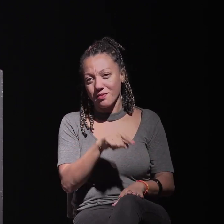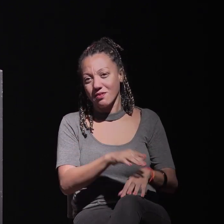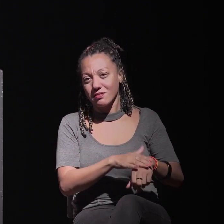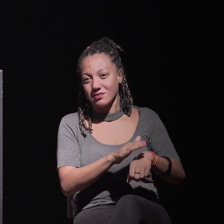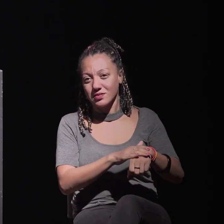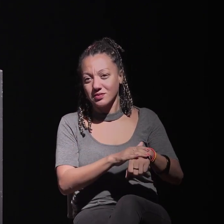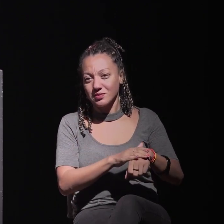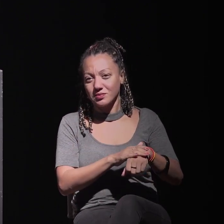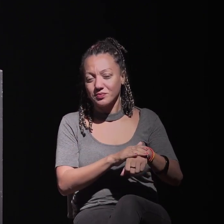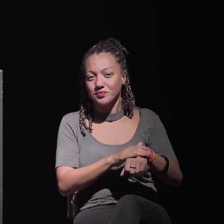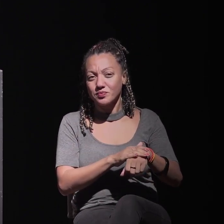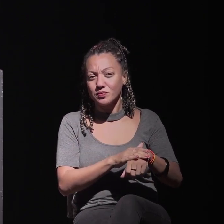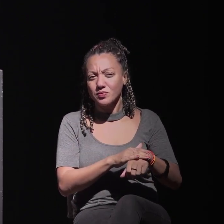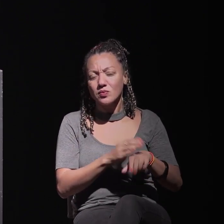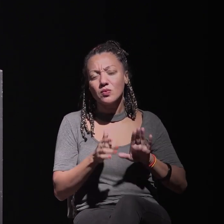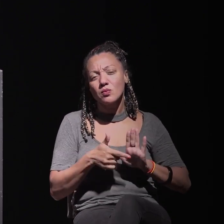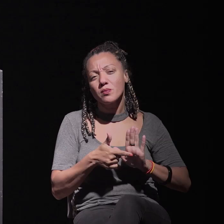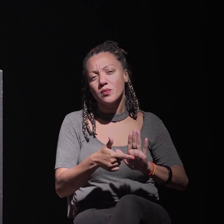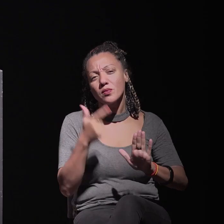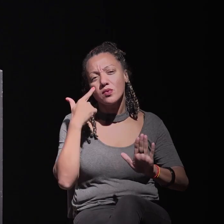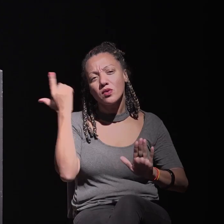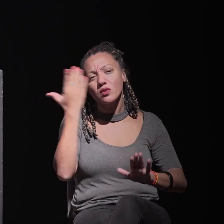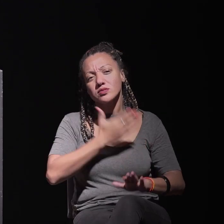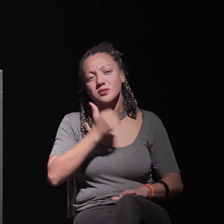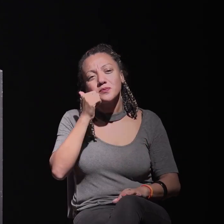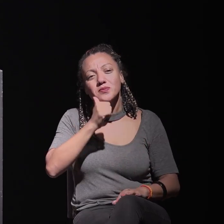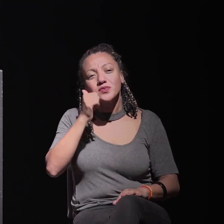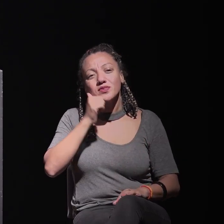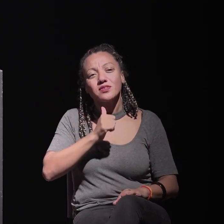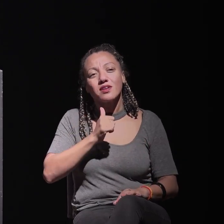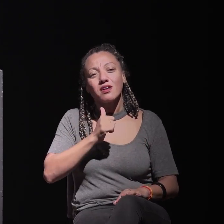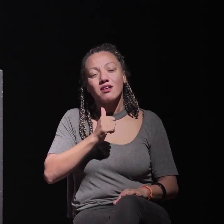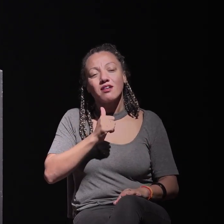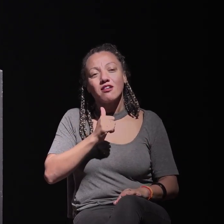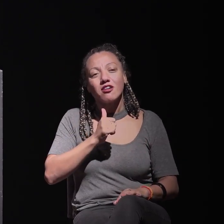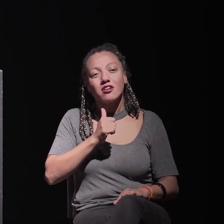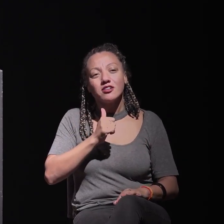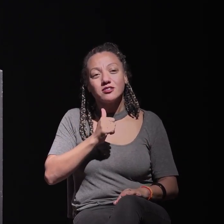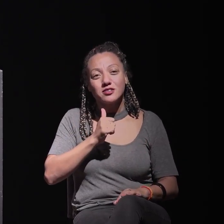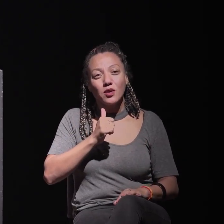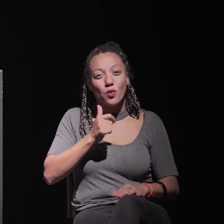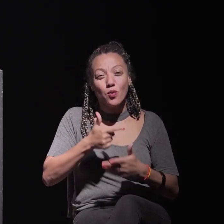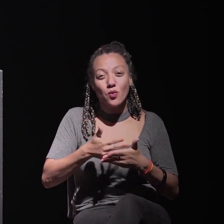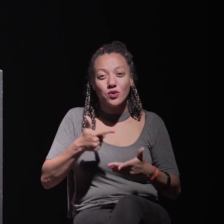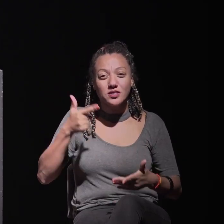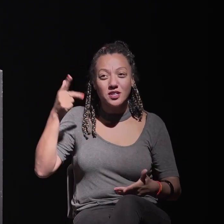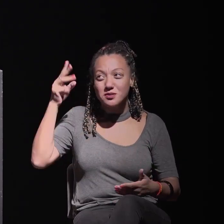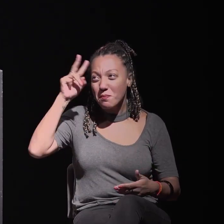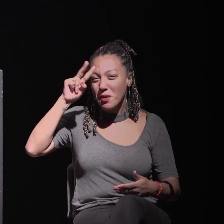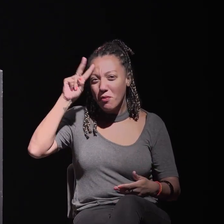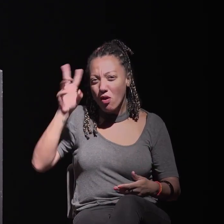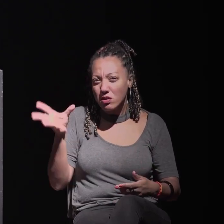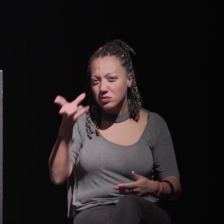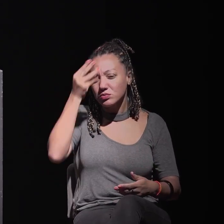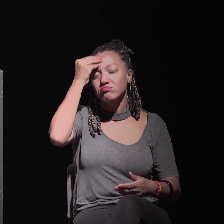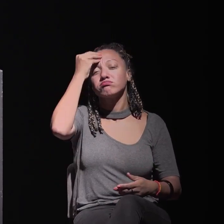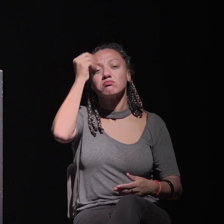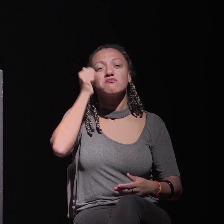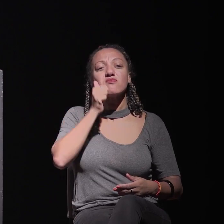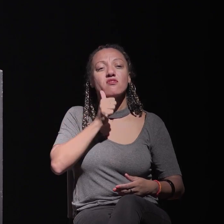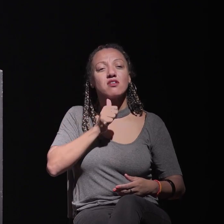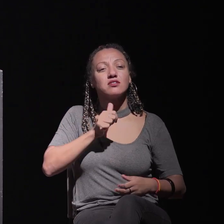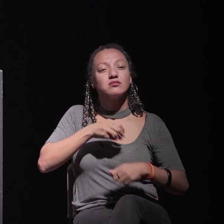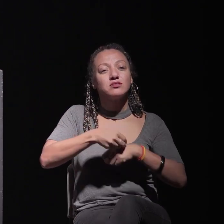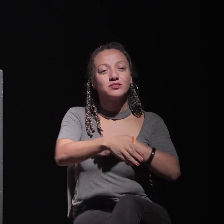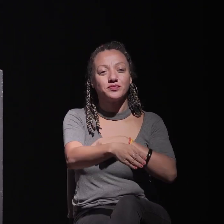papel central que as mulheres tinham no processo de condução dessa memória. Isso quer dizer, então, que as mulheres são melhores do que os homens negros? Porque tinha uma coisa que a Lélia